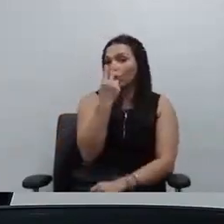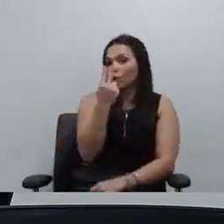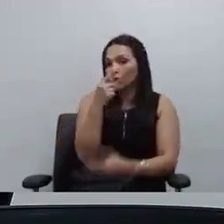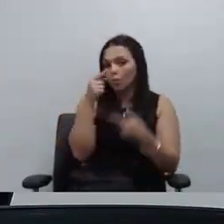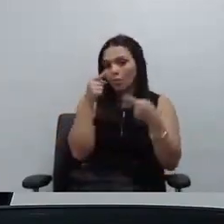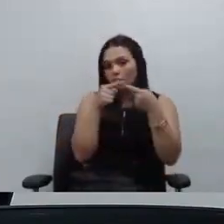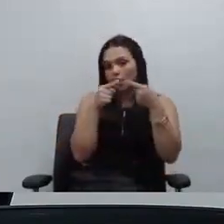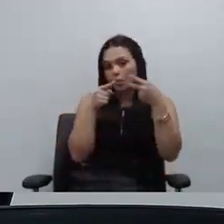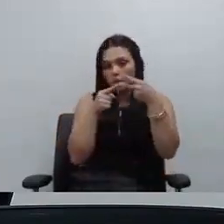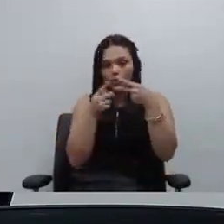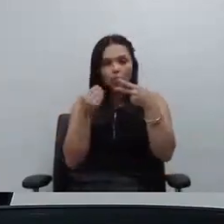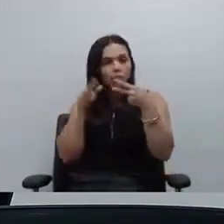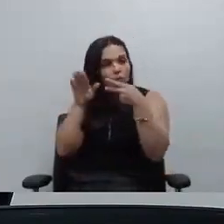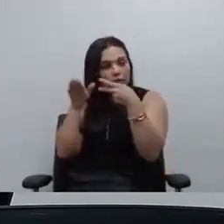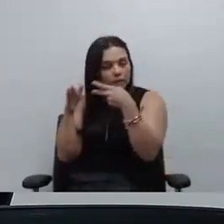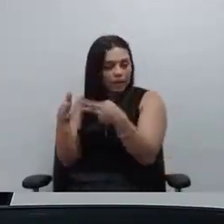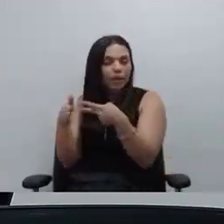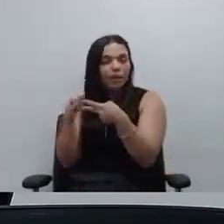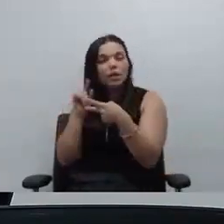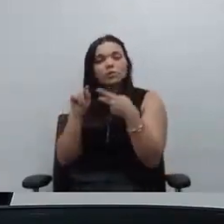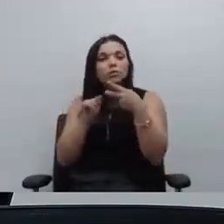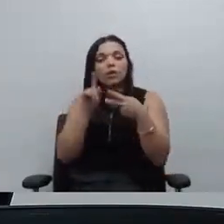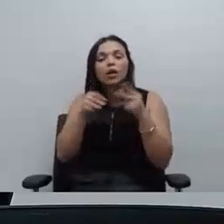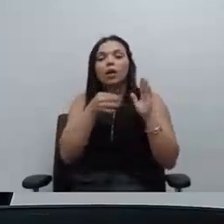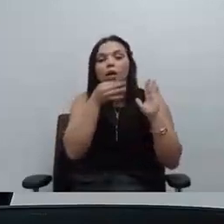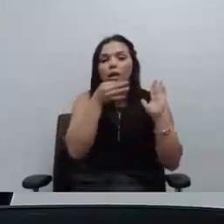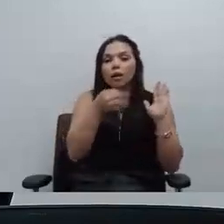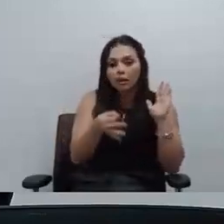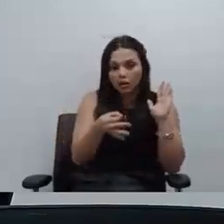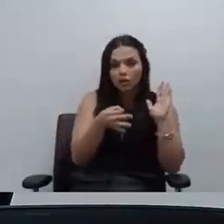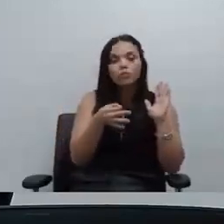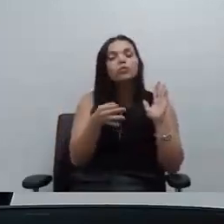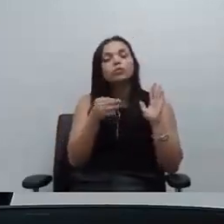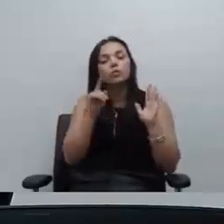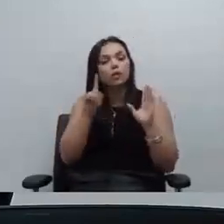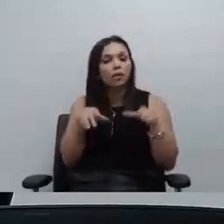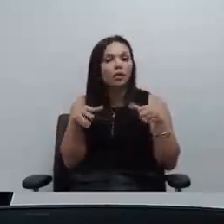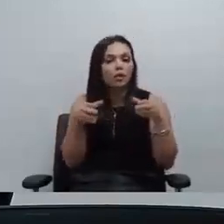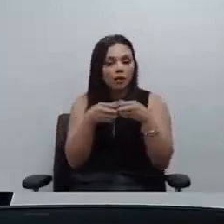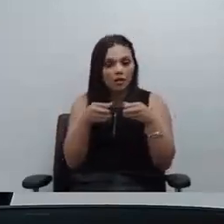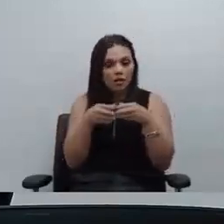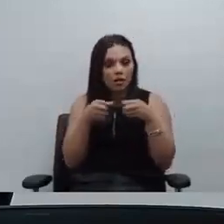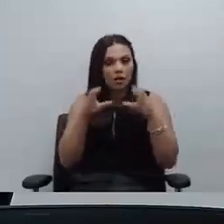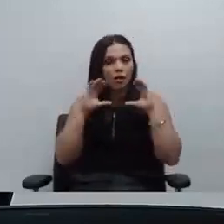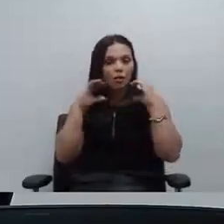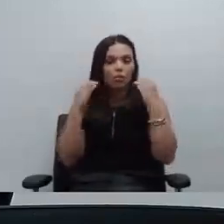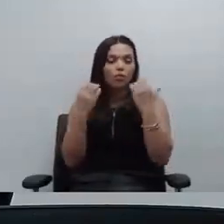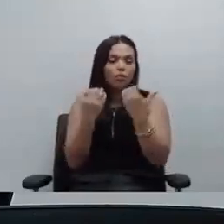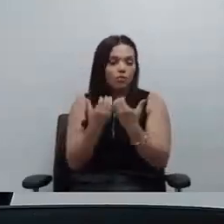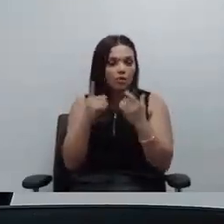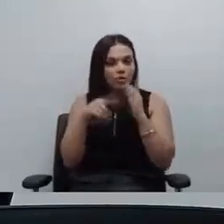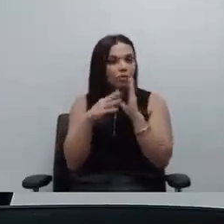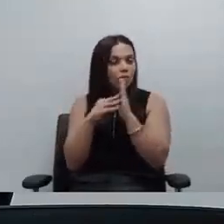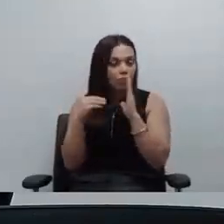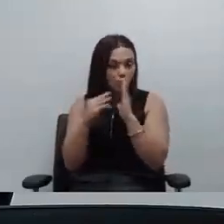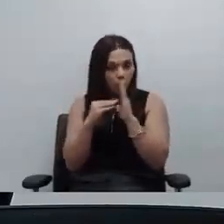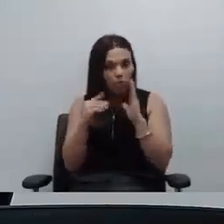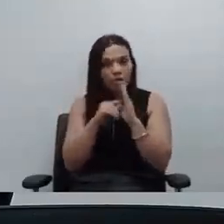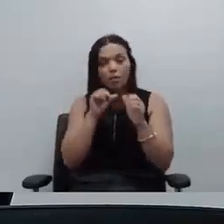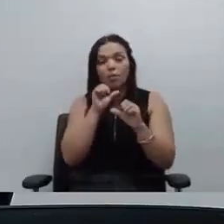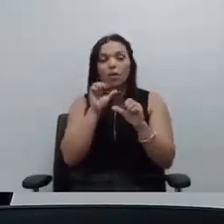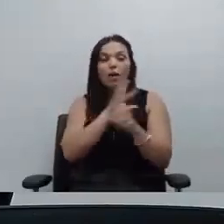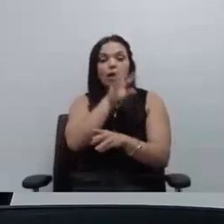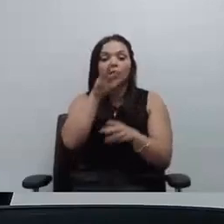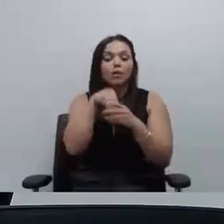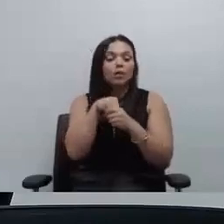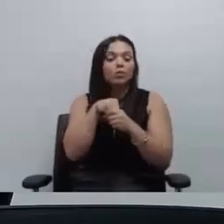pontos muito centrais, que são críticas que historicamente se fazem ao nosso ciclo de conferência. A primeira é a interiorização do plano, ou seja, uma